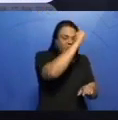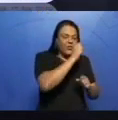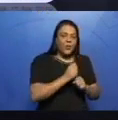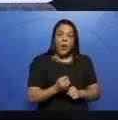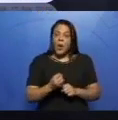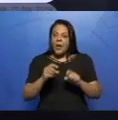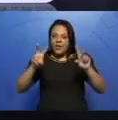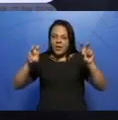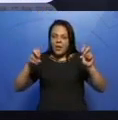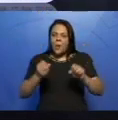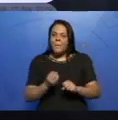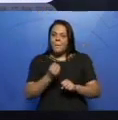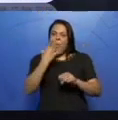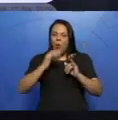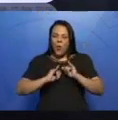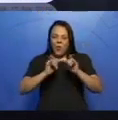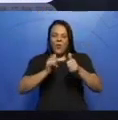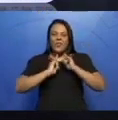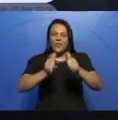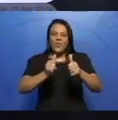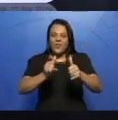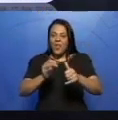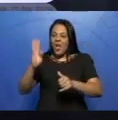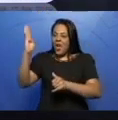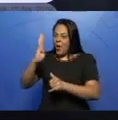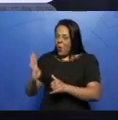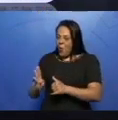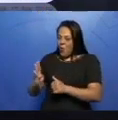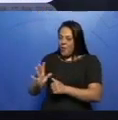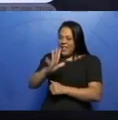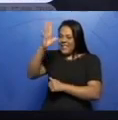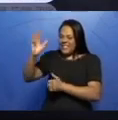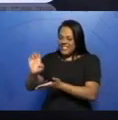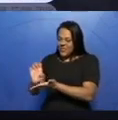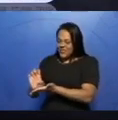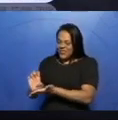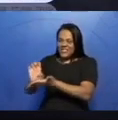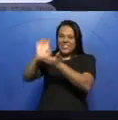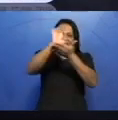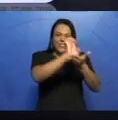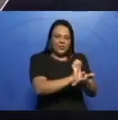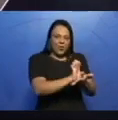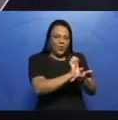Brasil exportou menos de 2 toneladas de frango este mês.